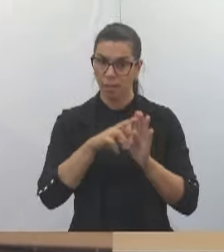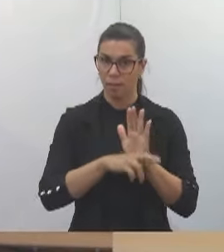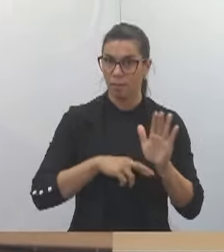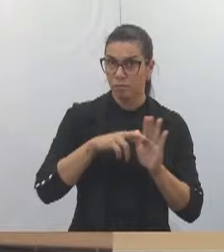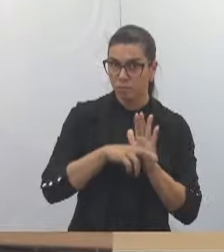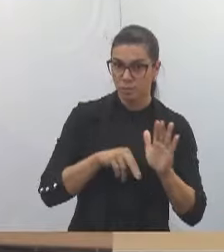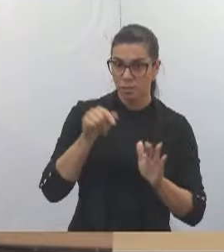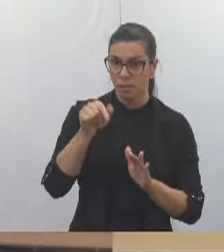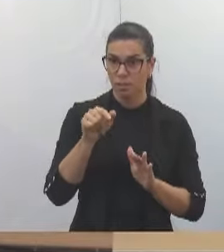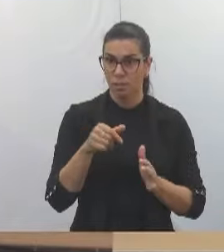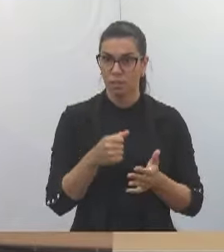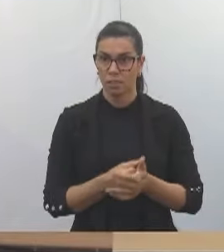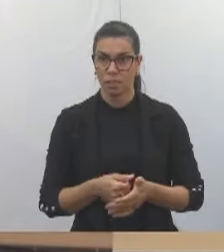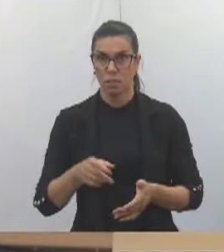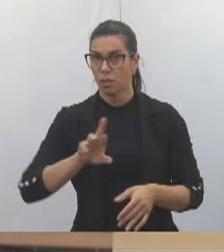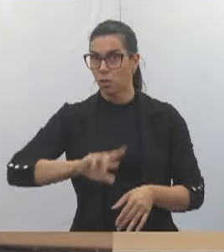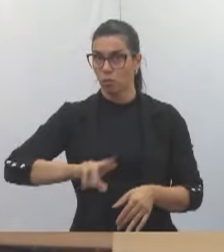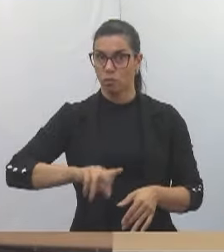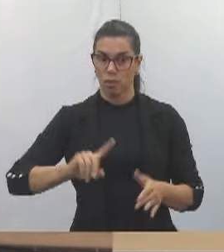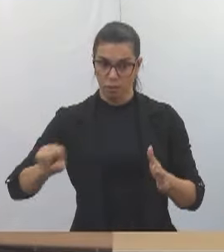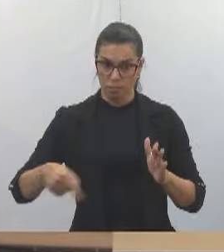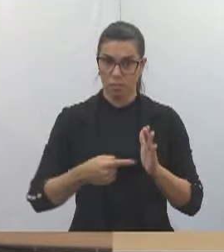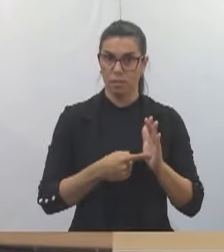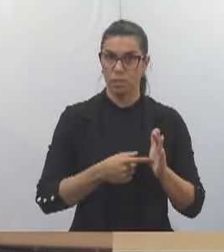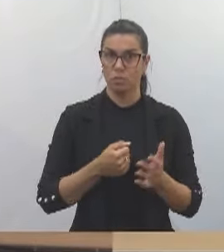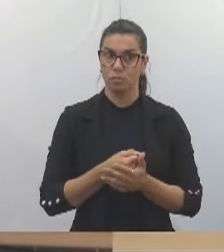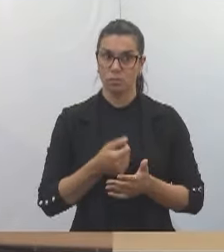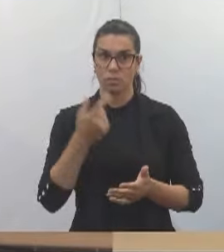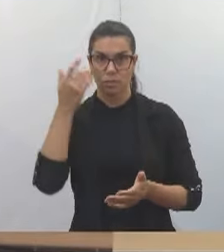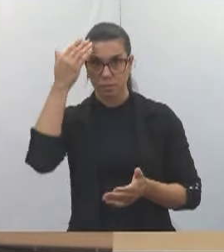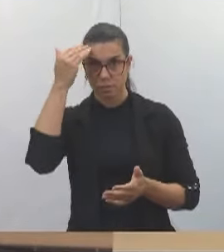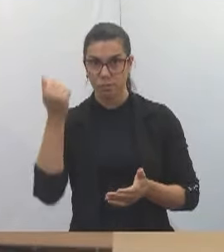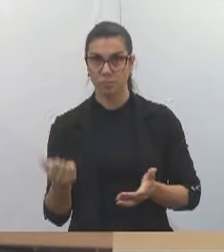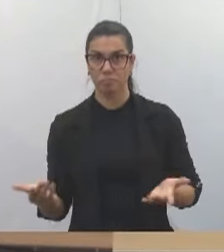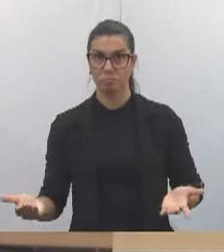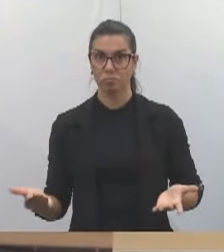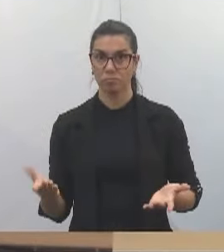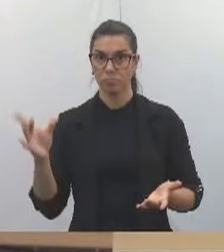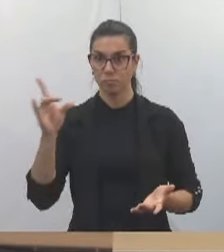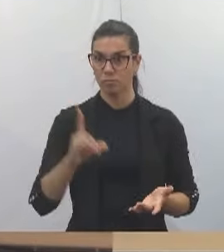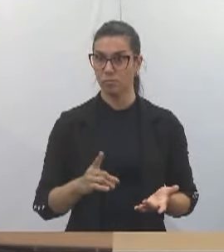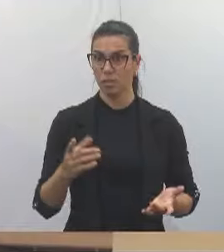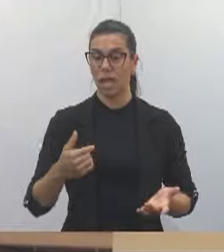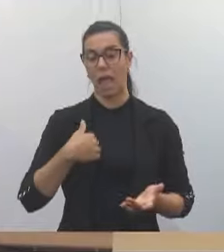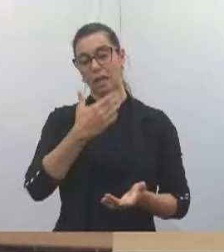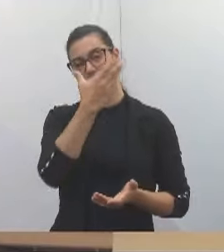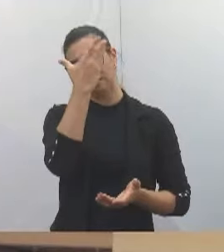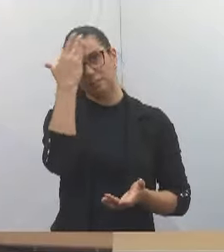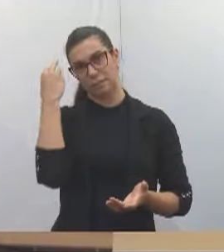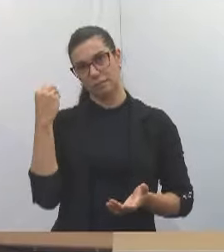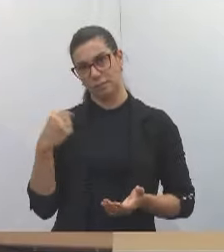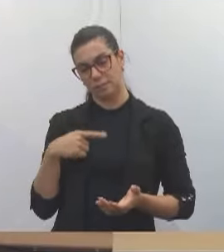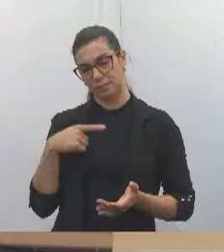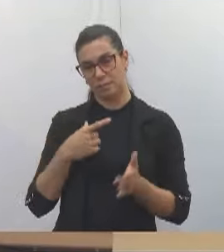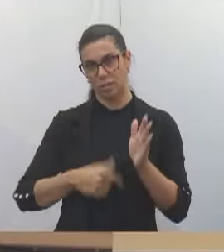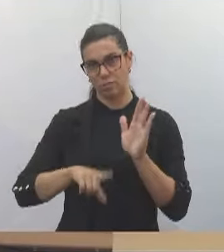é para averiguar denúncias de maus tratos? A diretoria serve para quê especificamente? Ah, esqueci. Tem uma